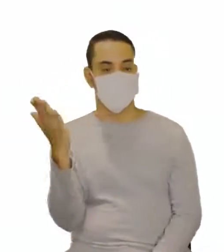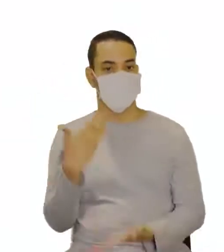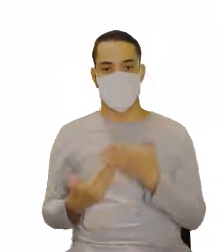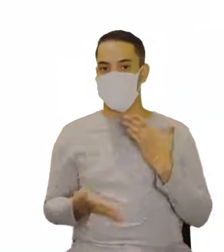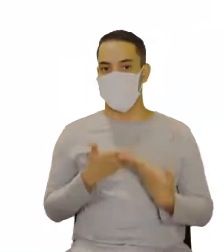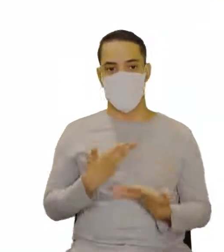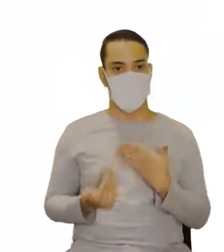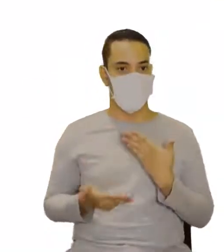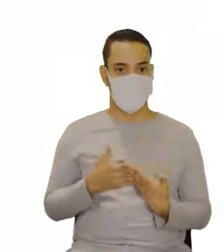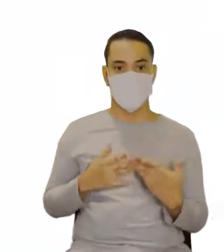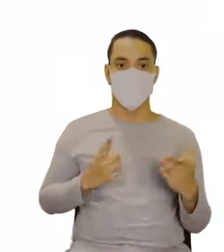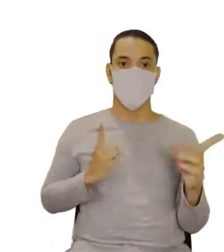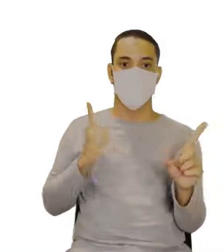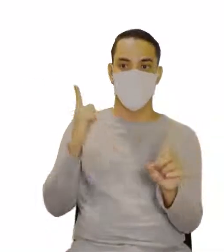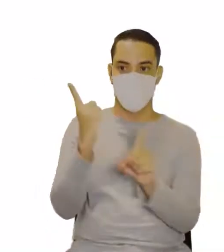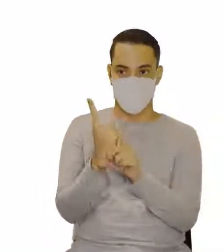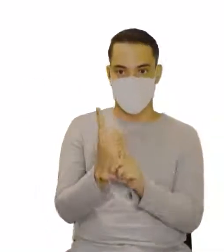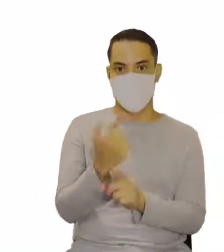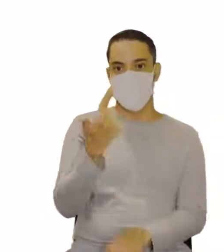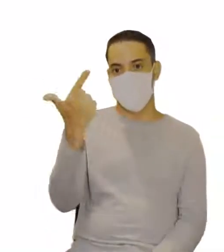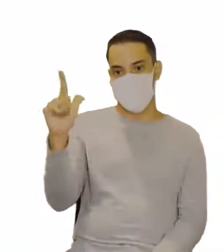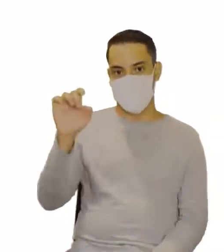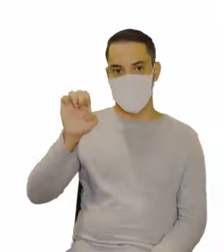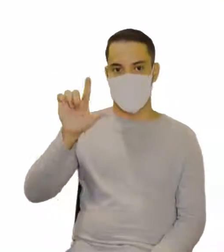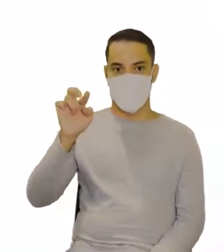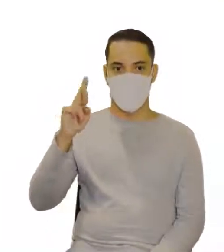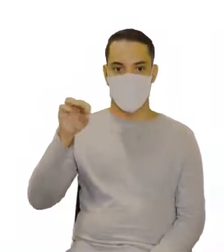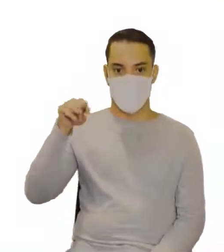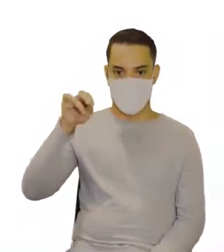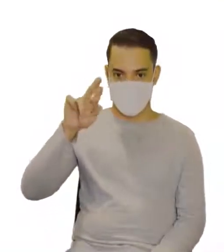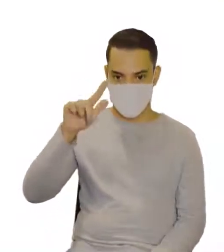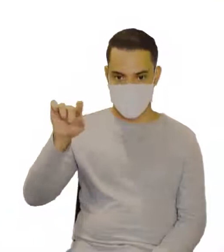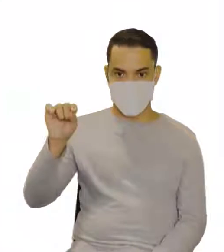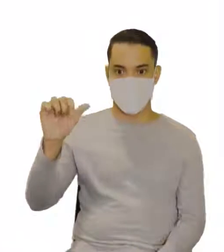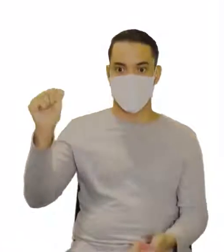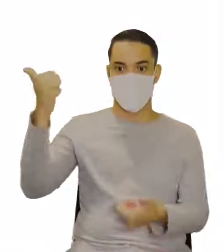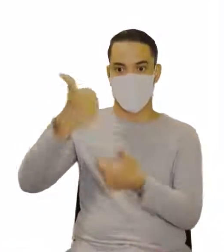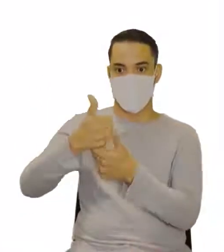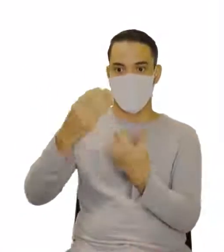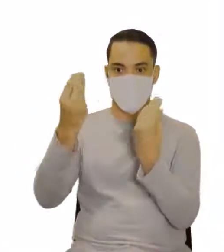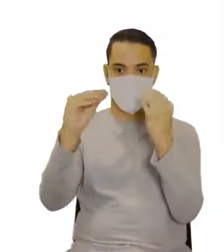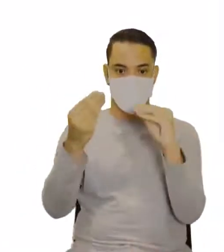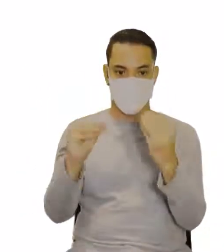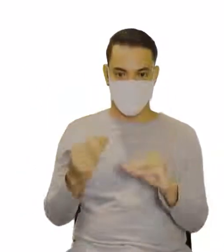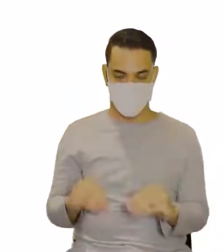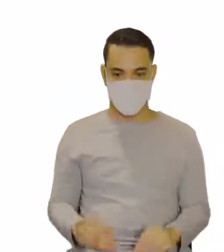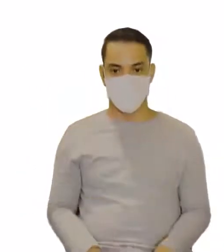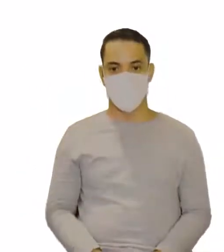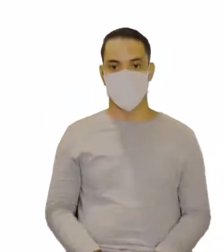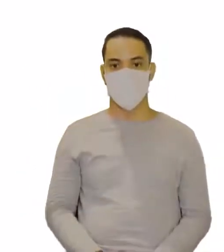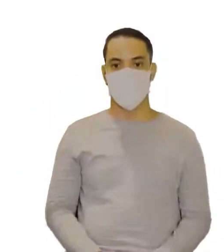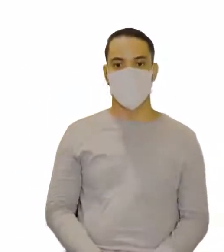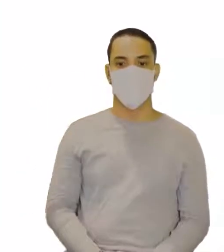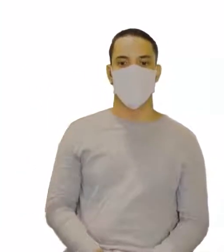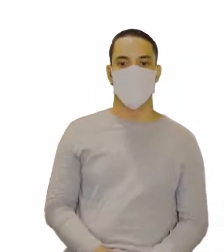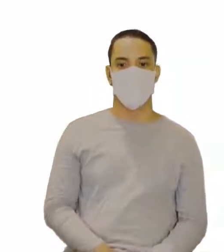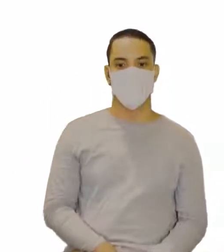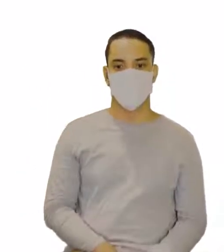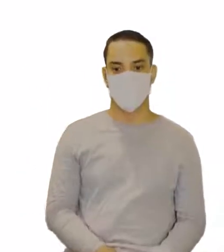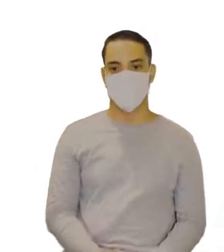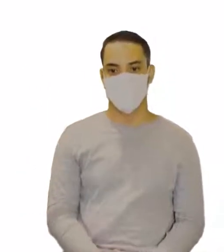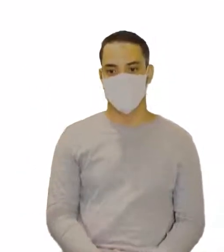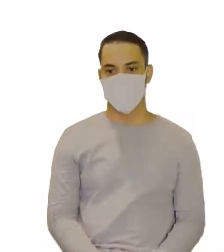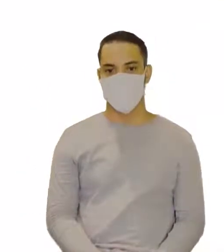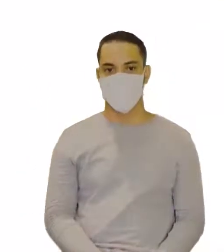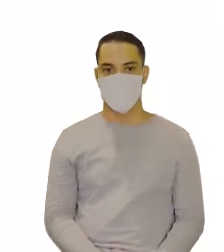2 e encontrar a eletromotriz. Vamos pegar ali a equação 1, ok? Tá